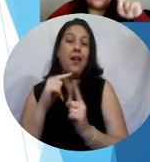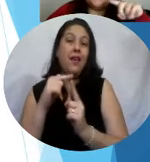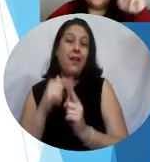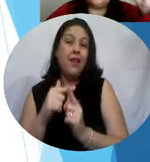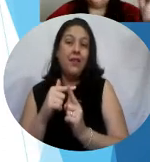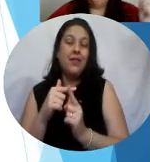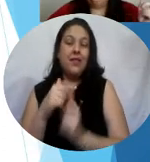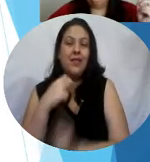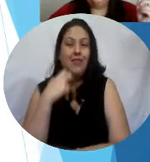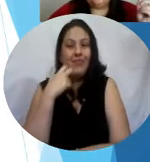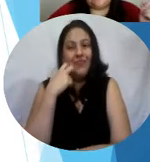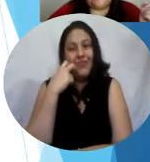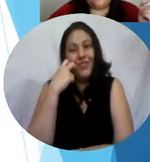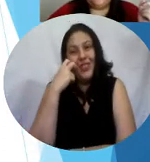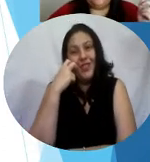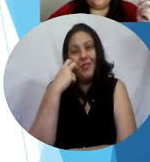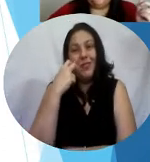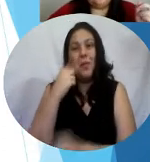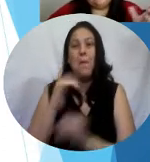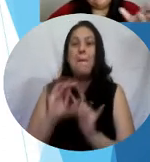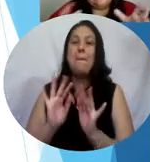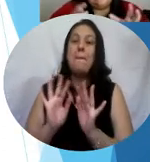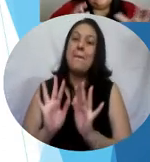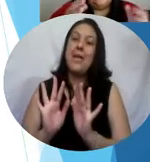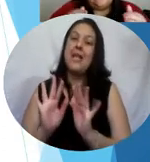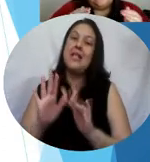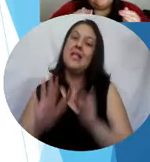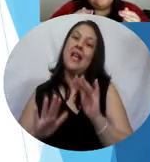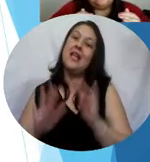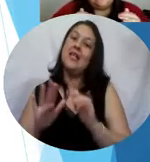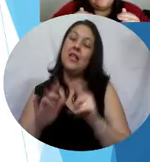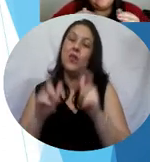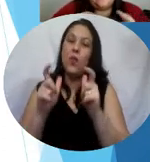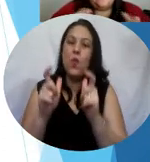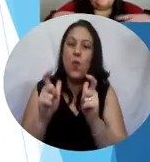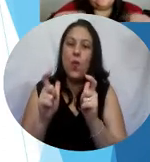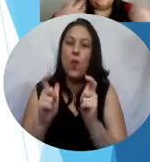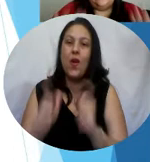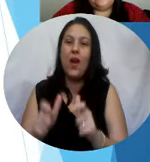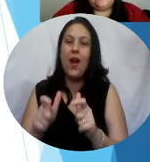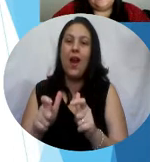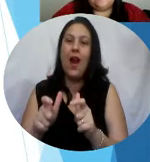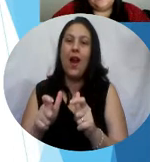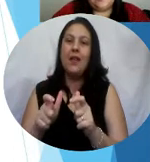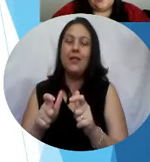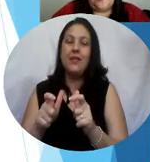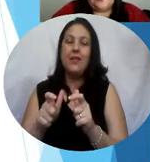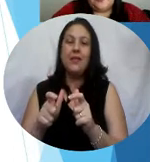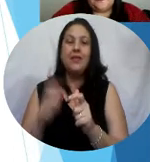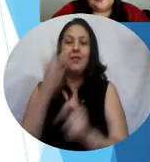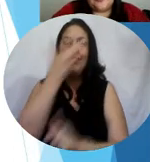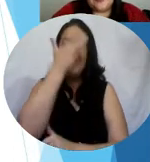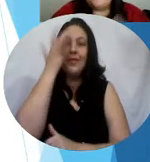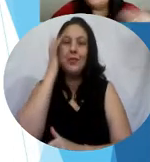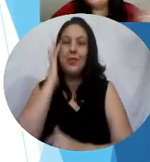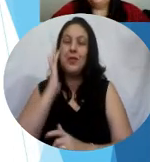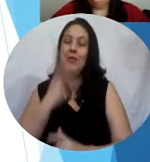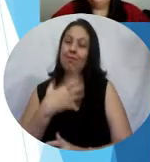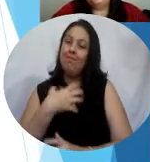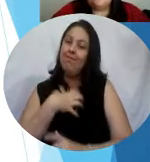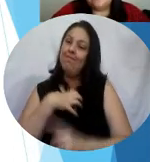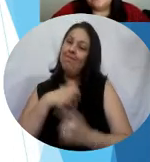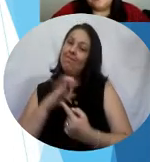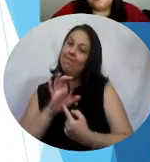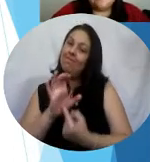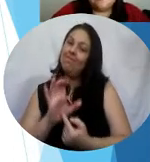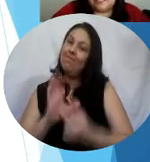o comportamento dele em outro ambiente? Porque às vezes aquele ambiente em que ele está faz com que ele apresente esse comportamento. Mas em